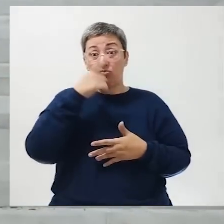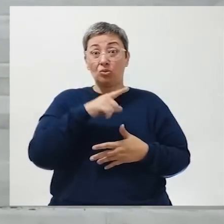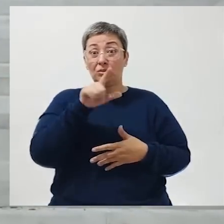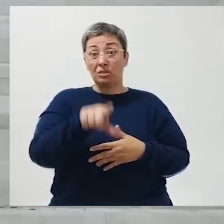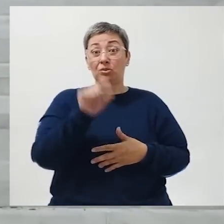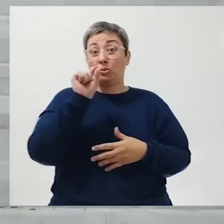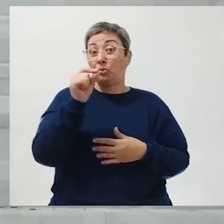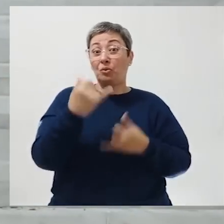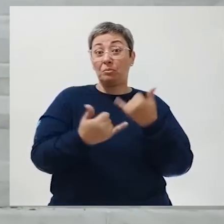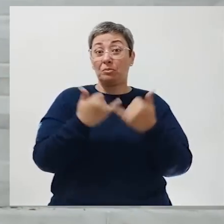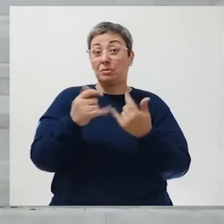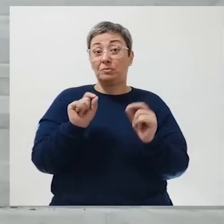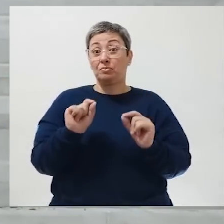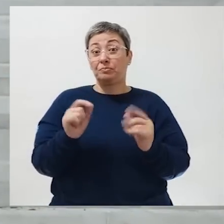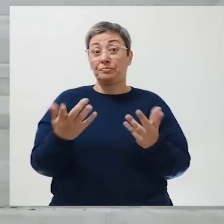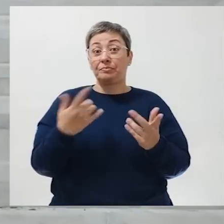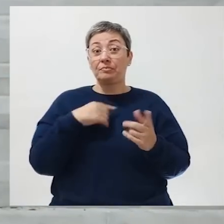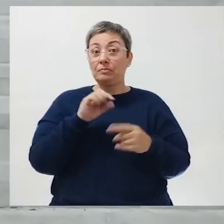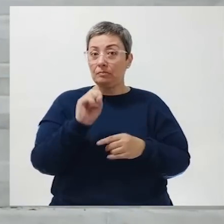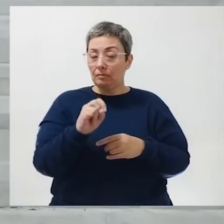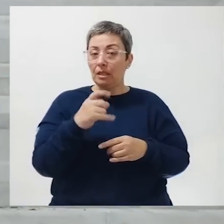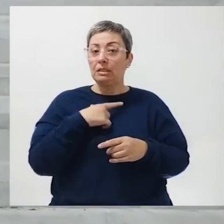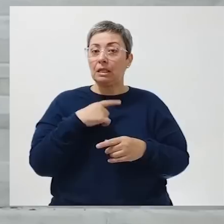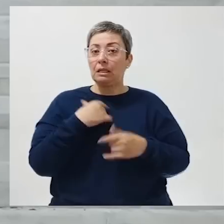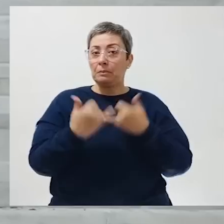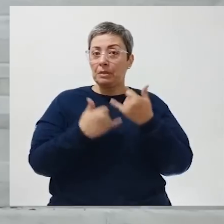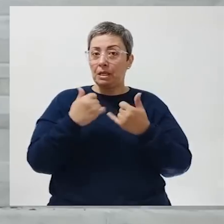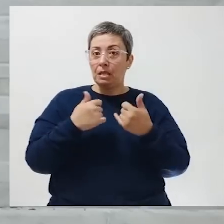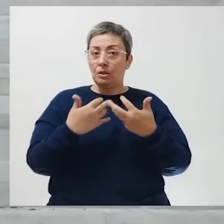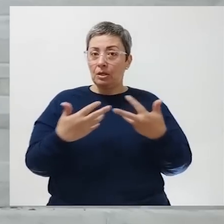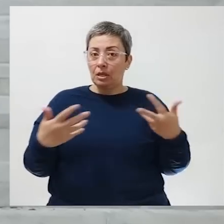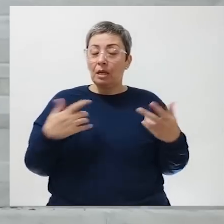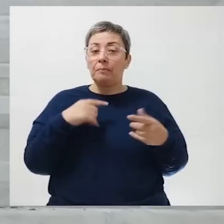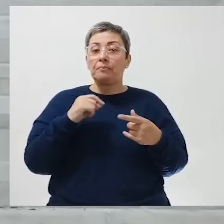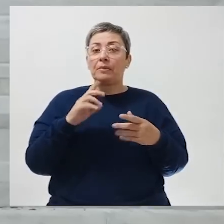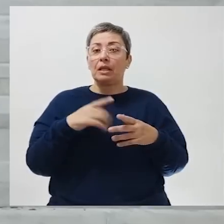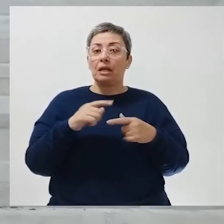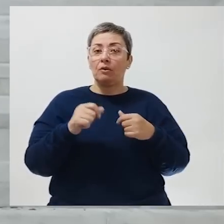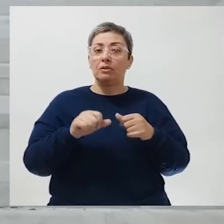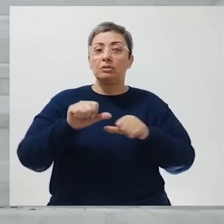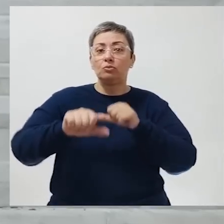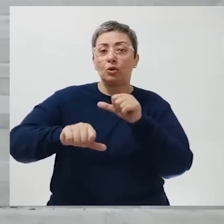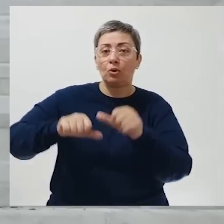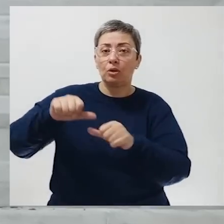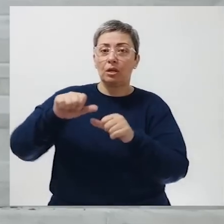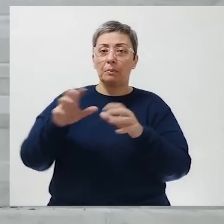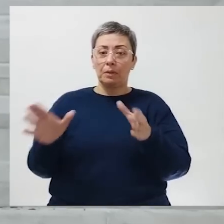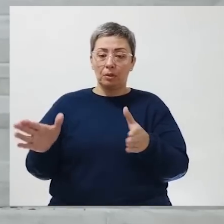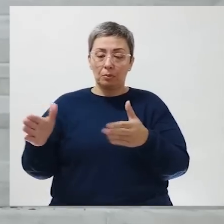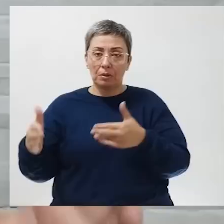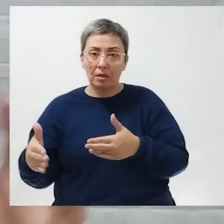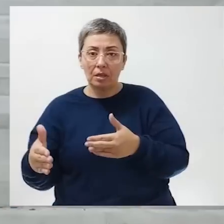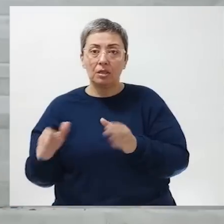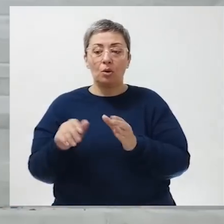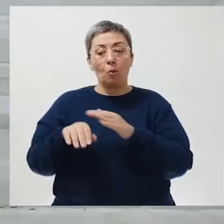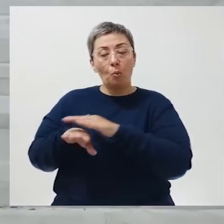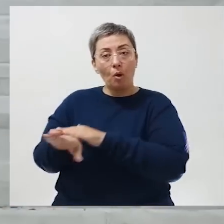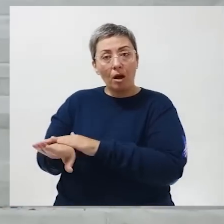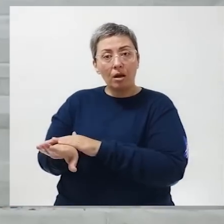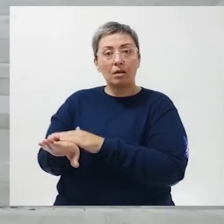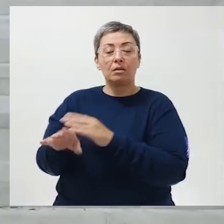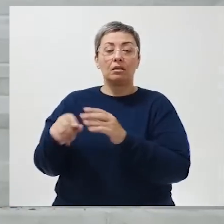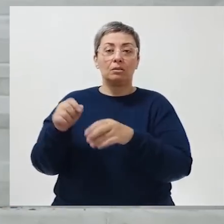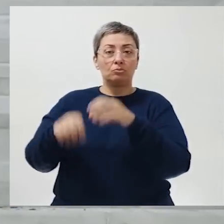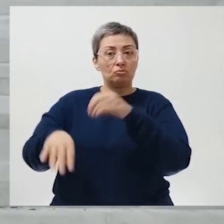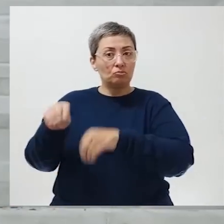escolher com que ela vai brincar. Caso você tenha muitos brinquedos em casa, o legal é fazer um rodízio. Pega uma caixa, guarda dentro da